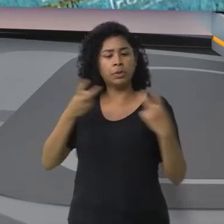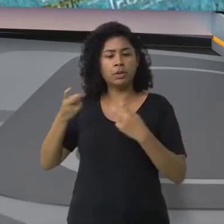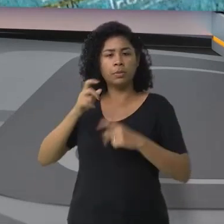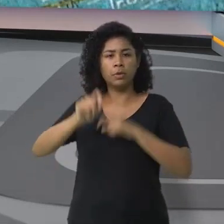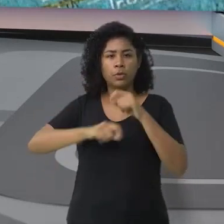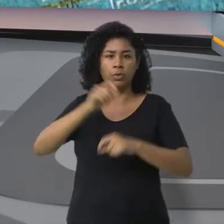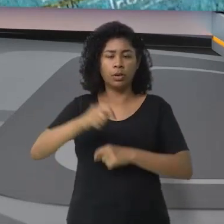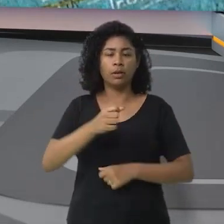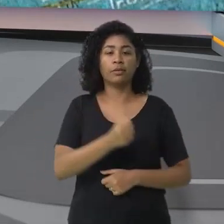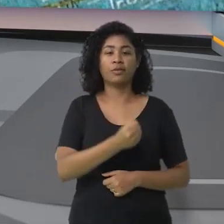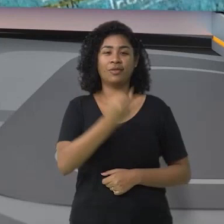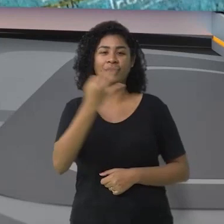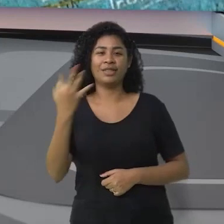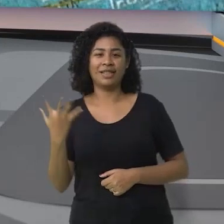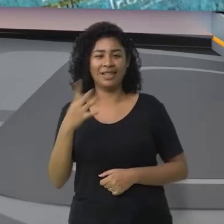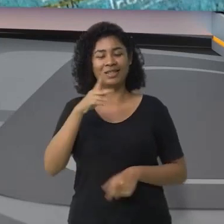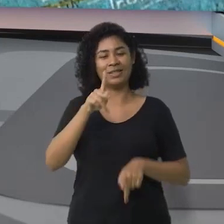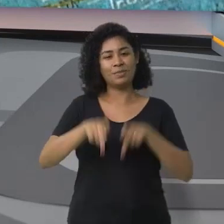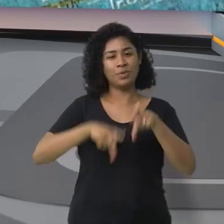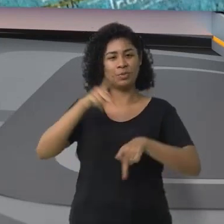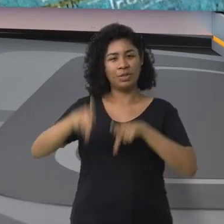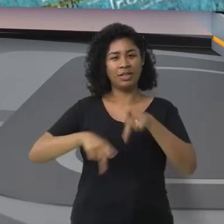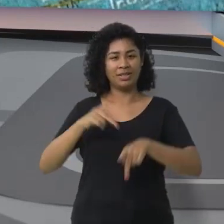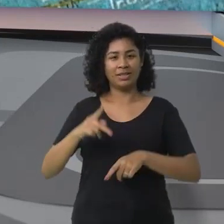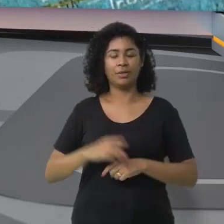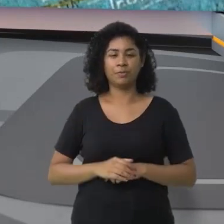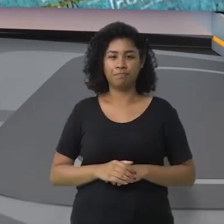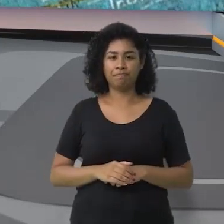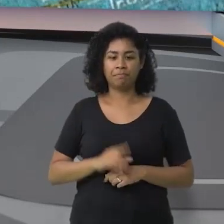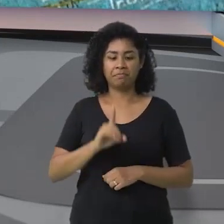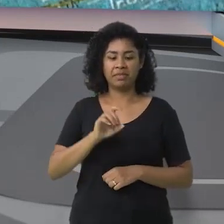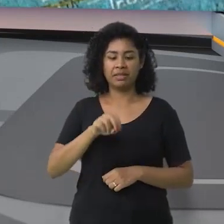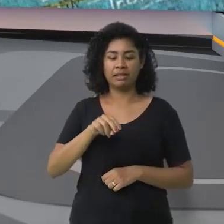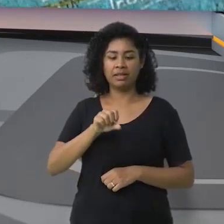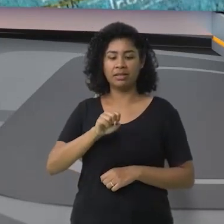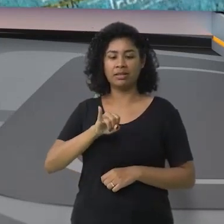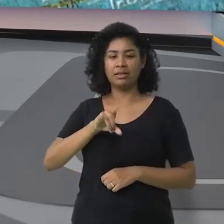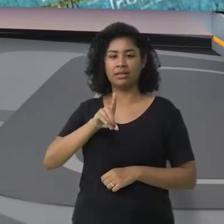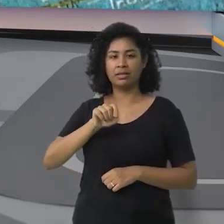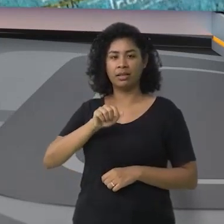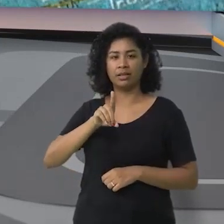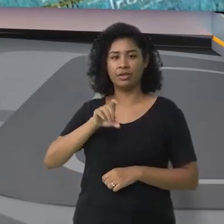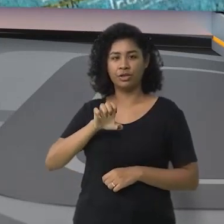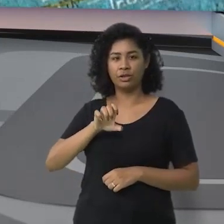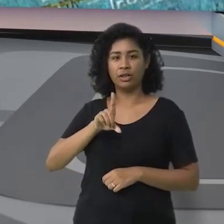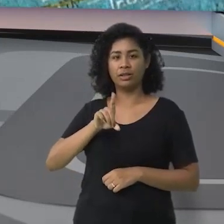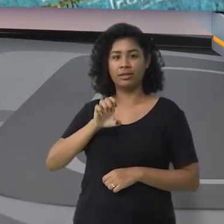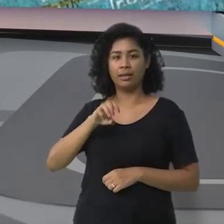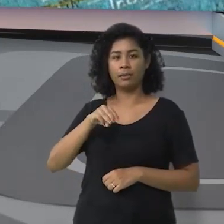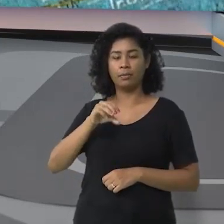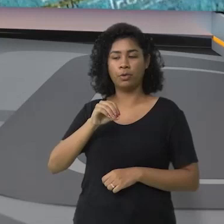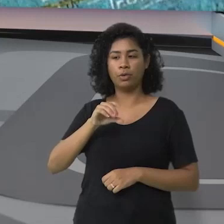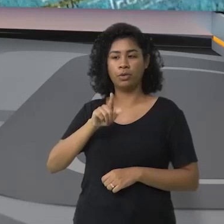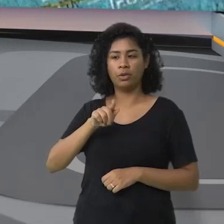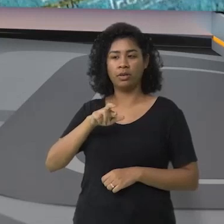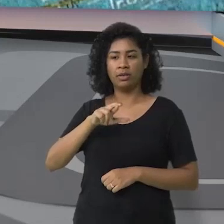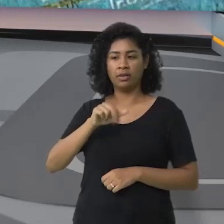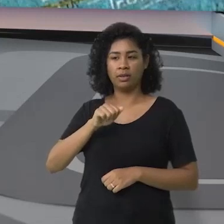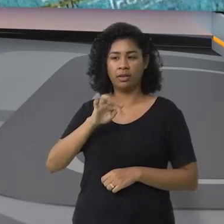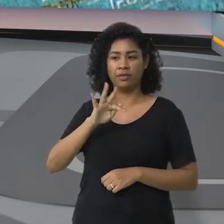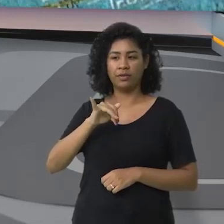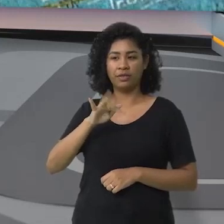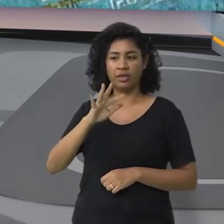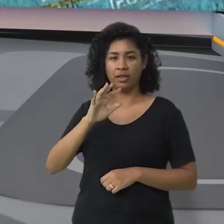densidade demográfica. E o que é a densidade demográfica? Vai ser a quantidade de